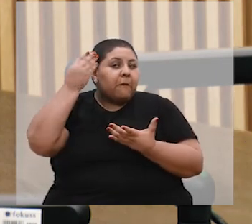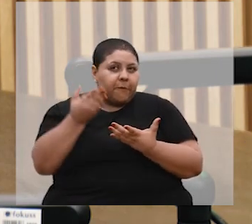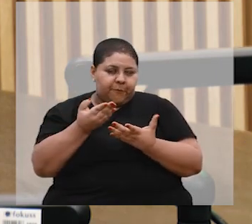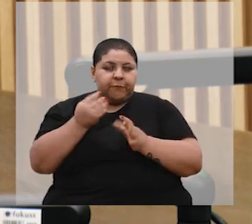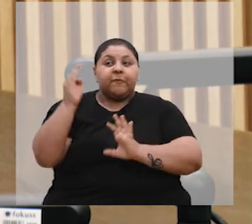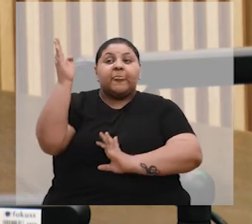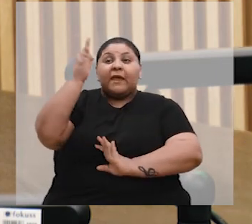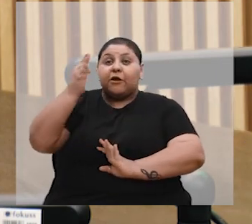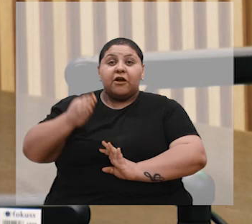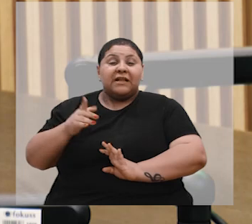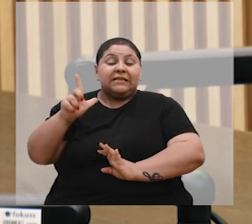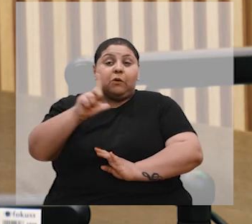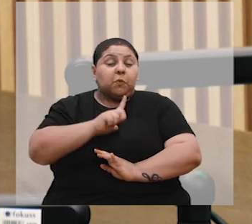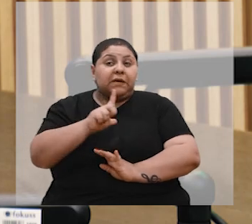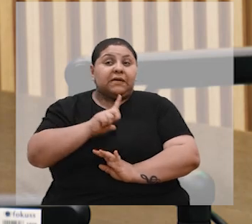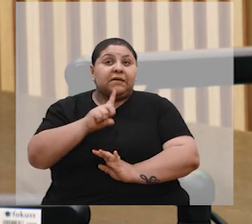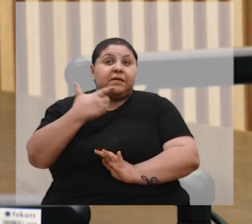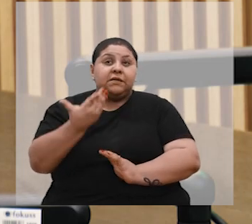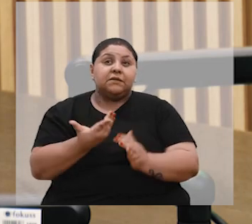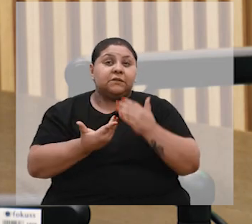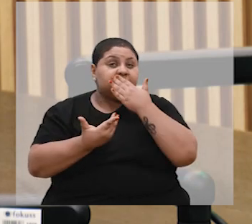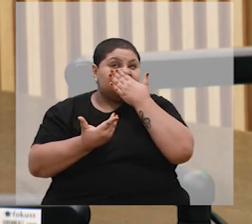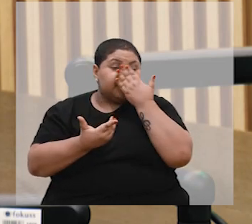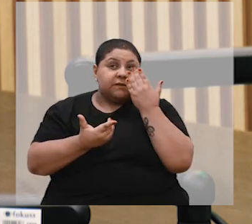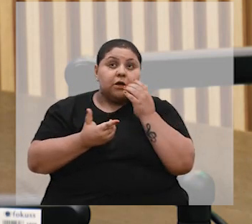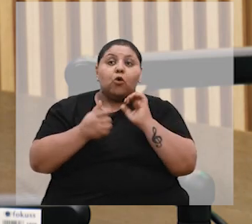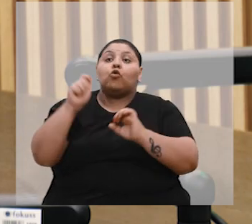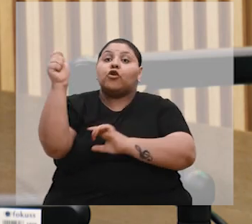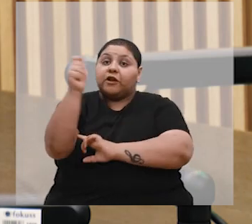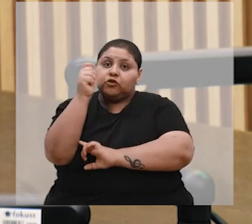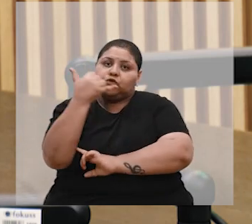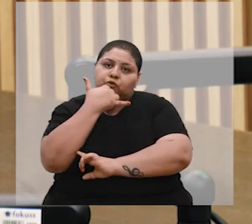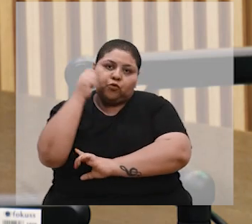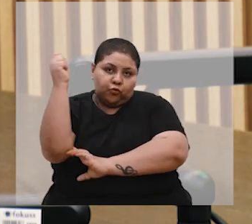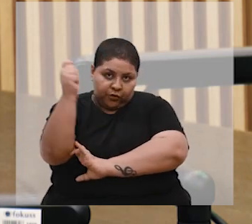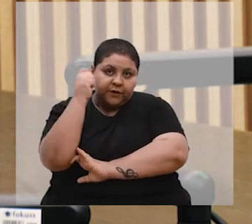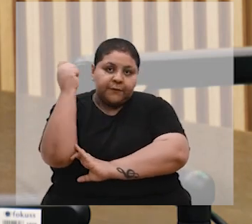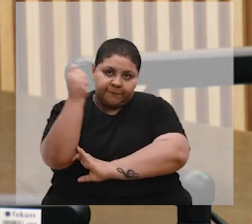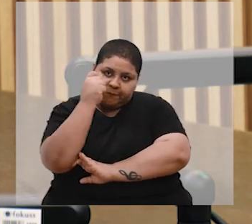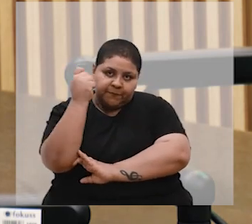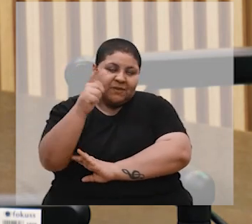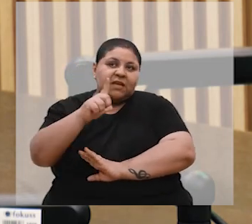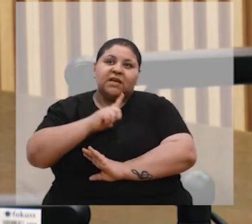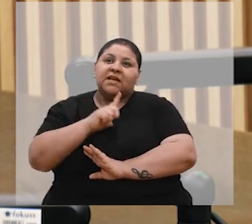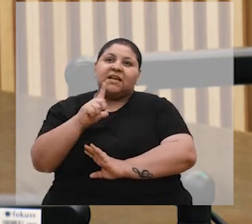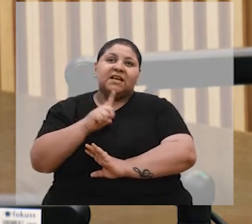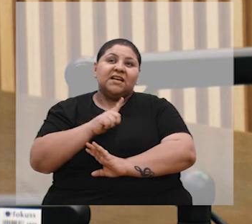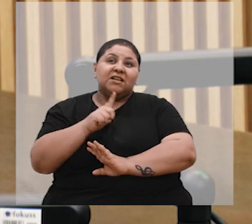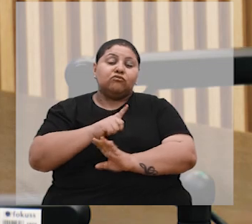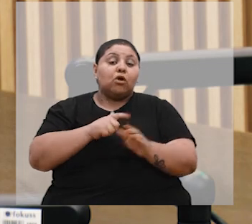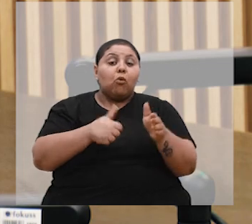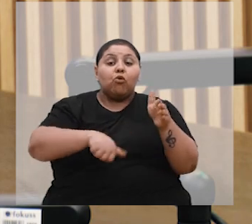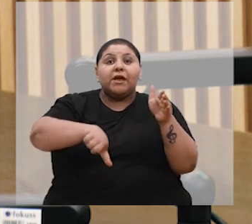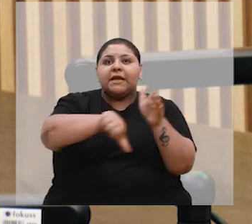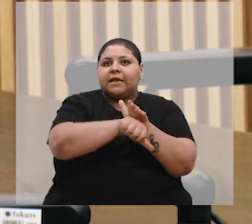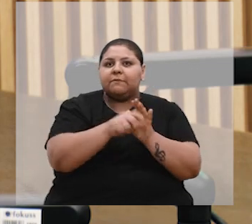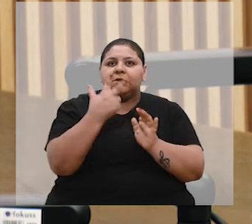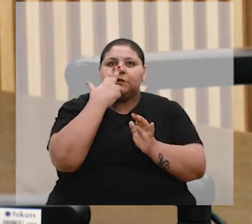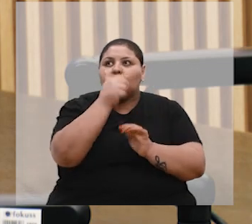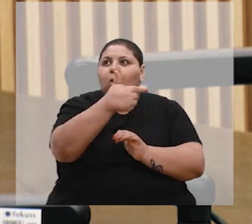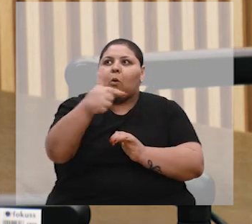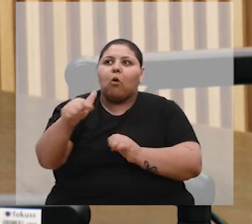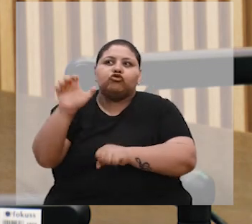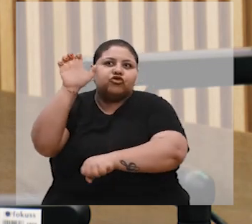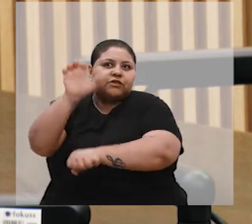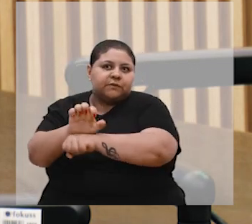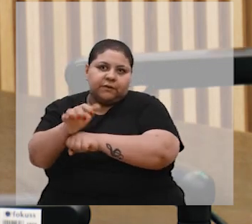O Brasil, ele não tem o Rio Grande do Sul, perdão. O Rio Grande do Sul, ele não tem uma incidência de crimes tão grandes como em outros